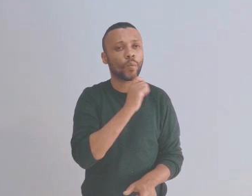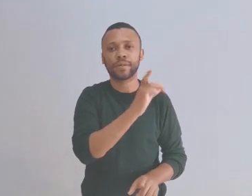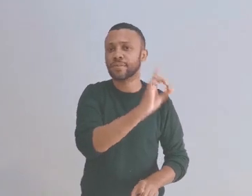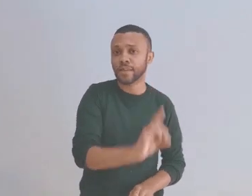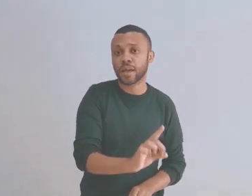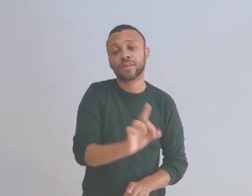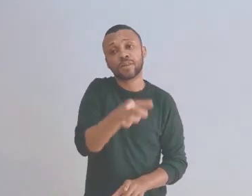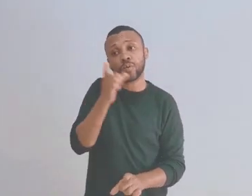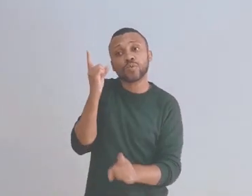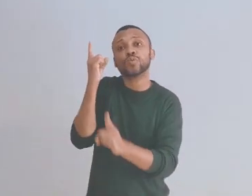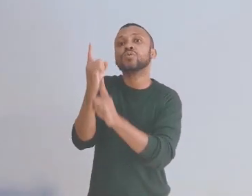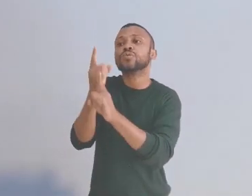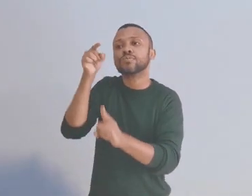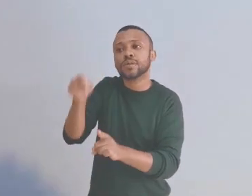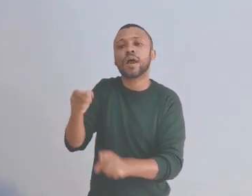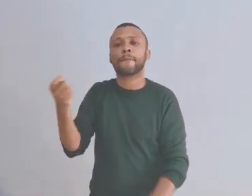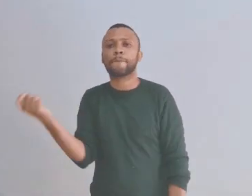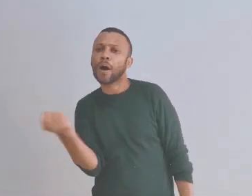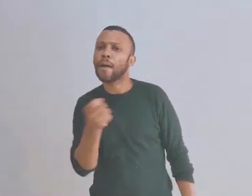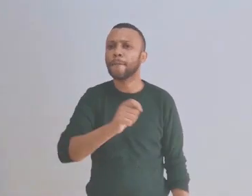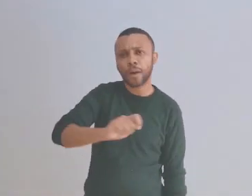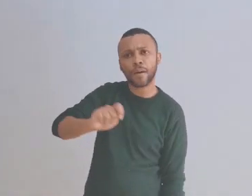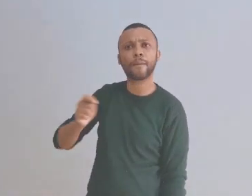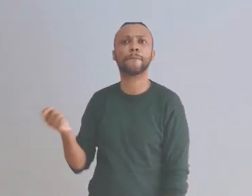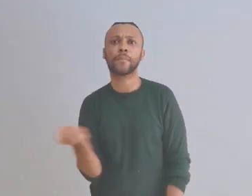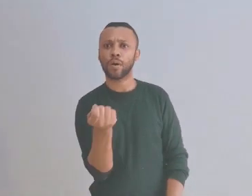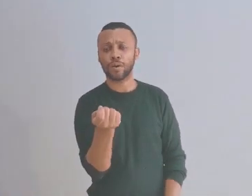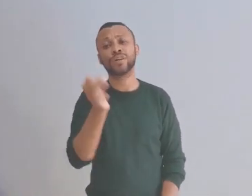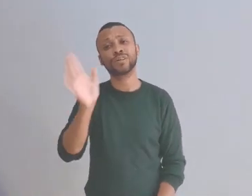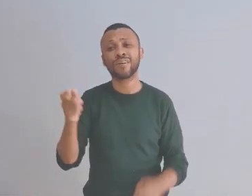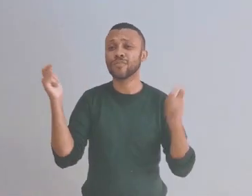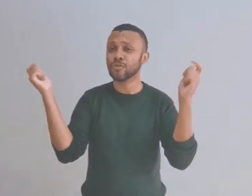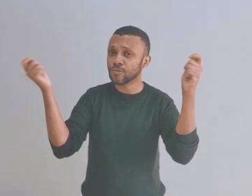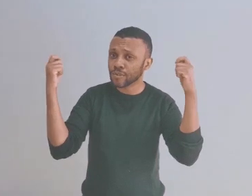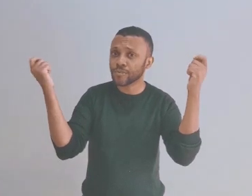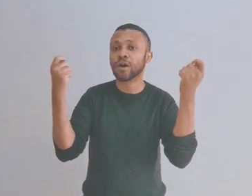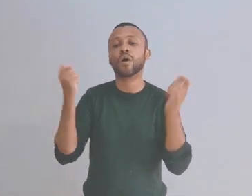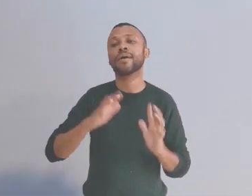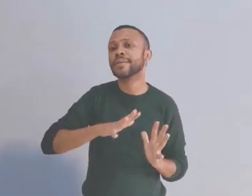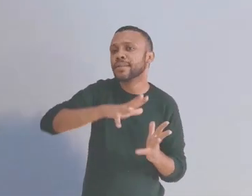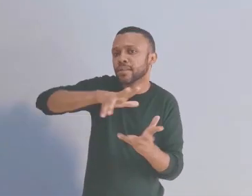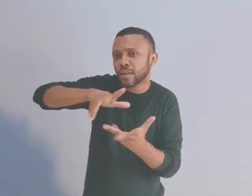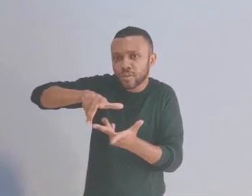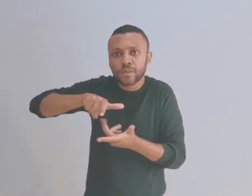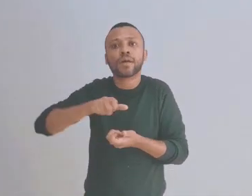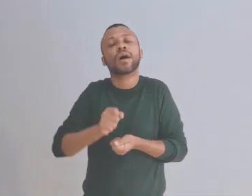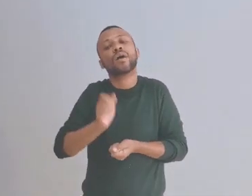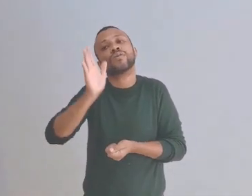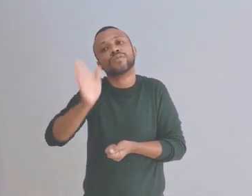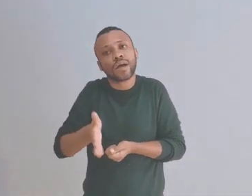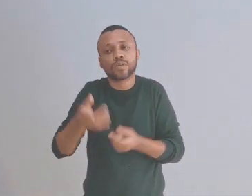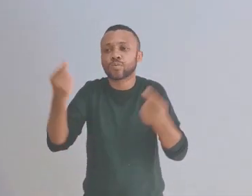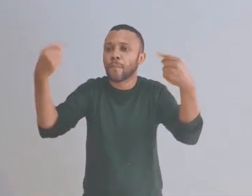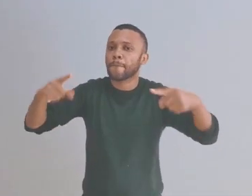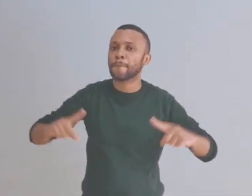eu descobri o badminton. Já estou no ranking internacional, estou no ranking nacional, e agora é uma